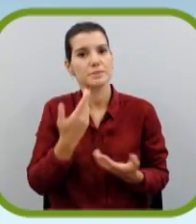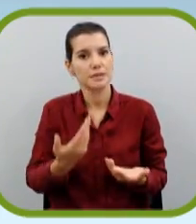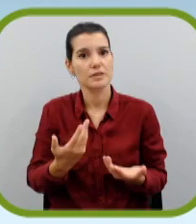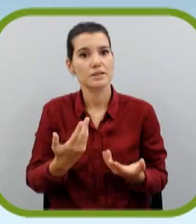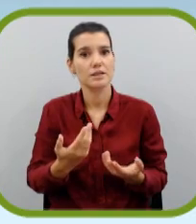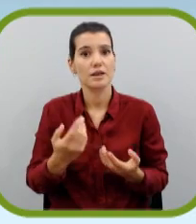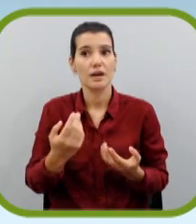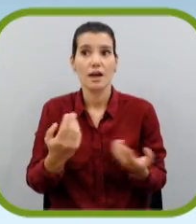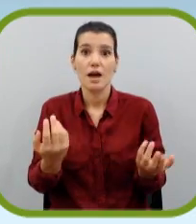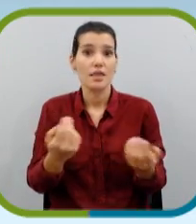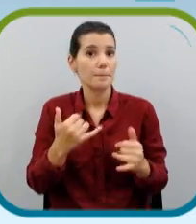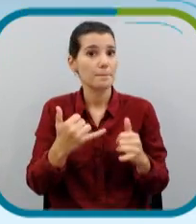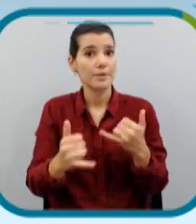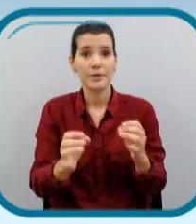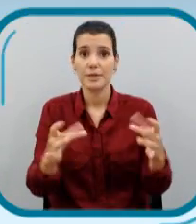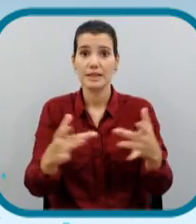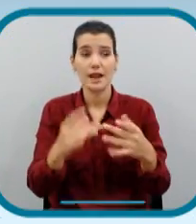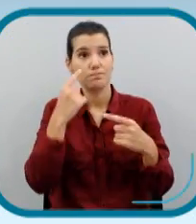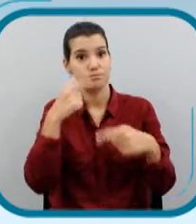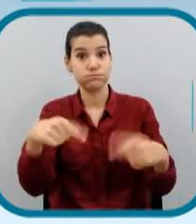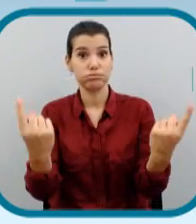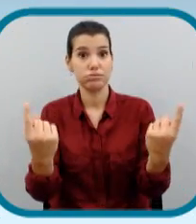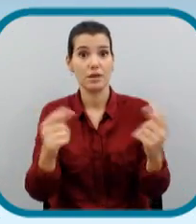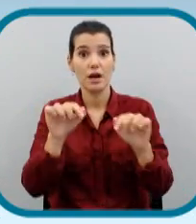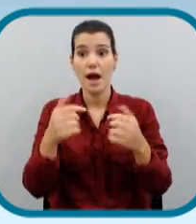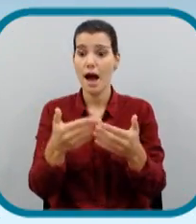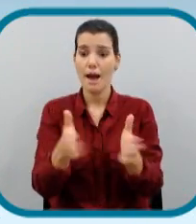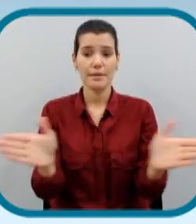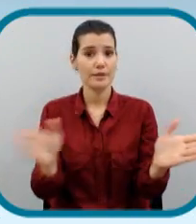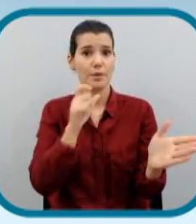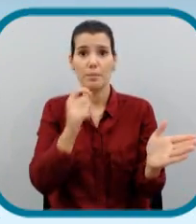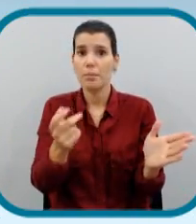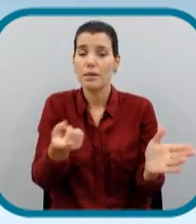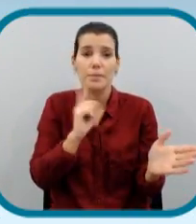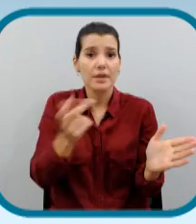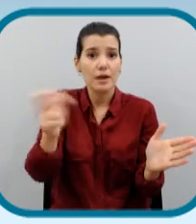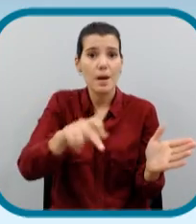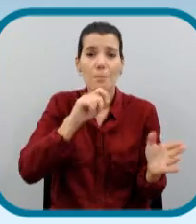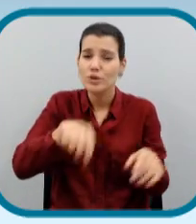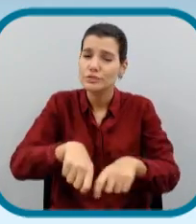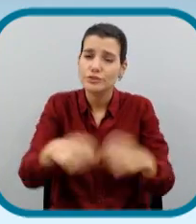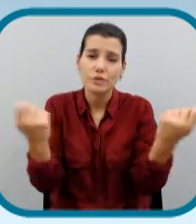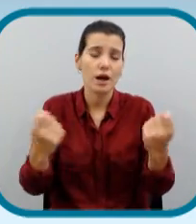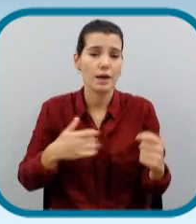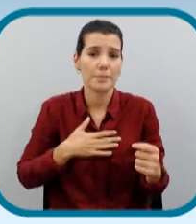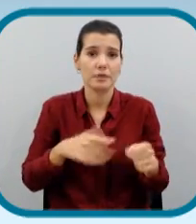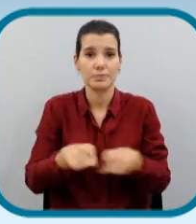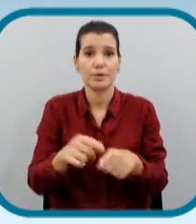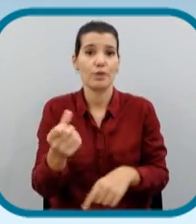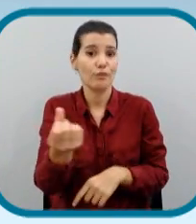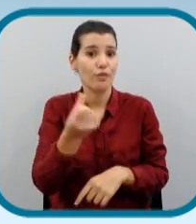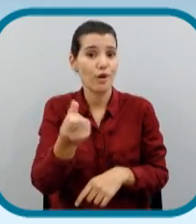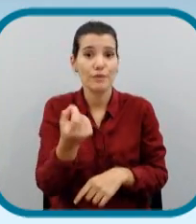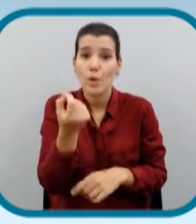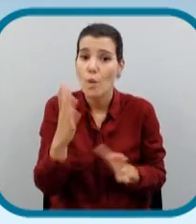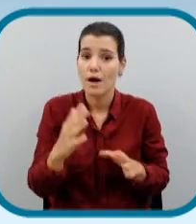têm dificuldade em compreender a sua exposição às ameaças do ciberespaço. Têm dificuldade em compreender que um ciberataque pode destruir a